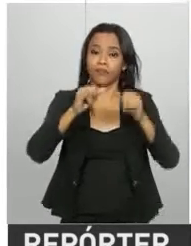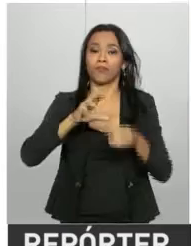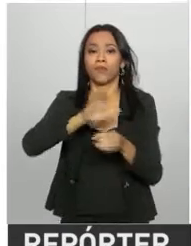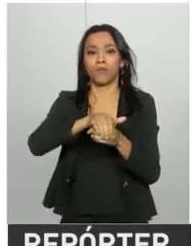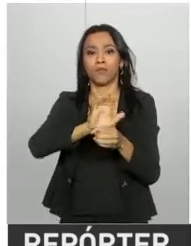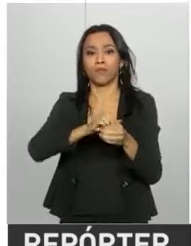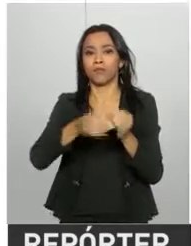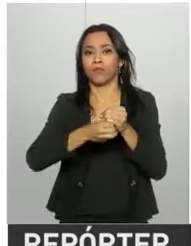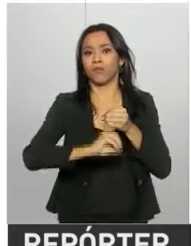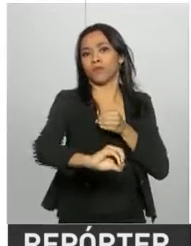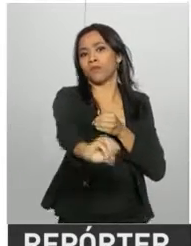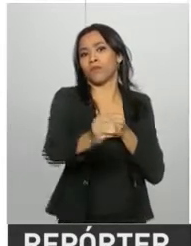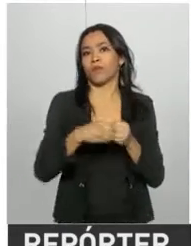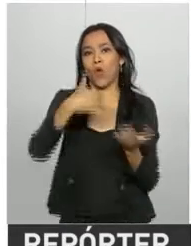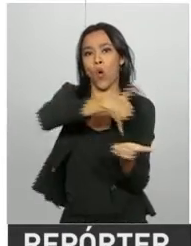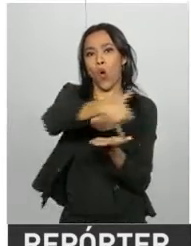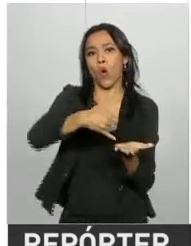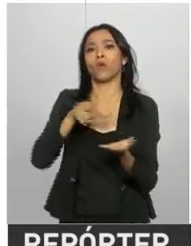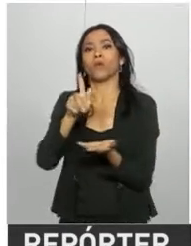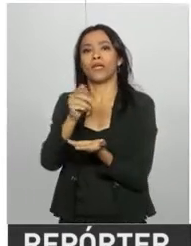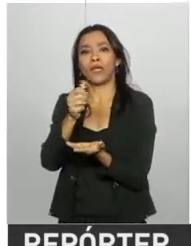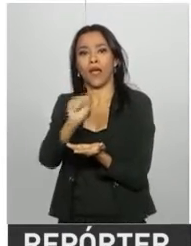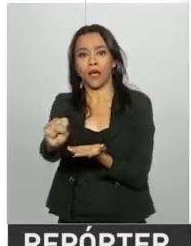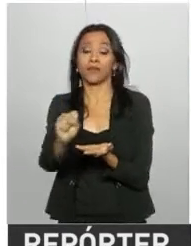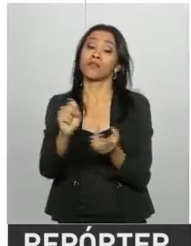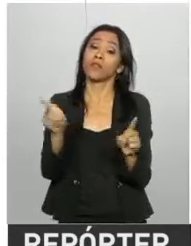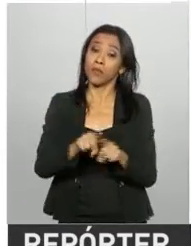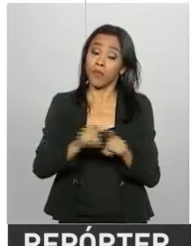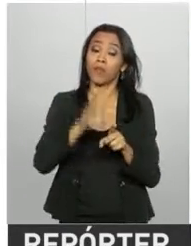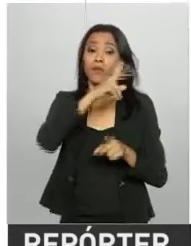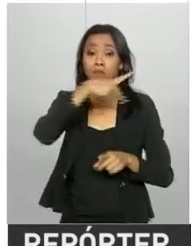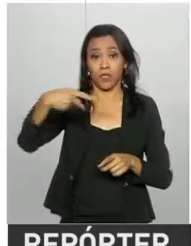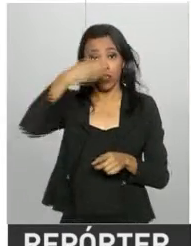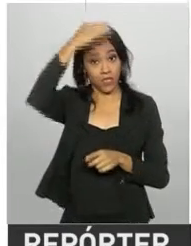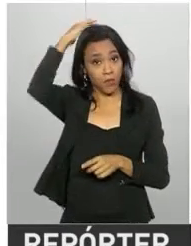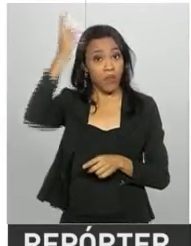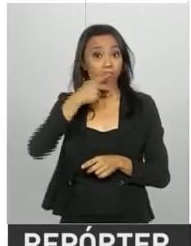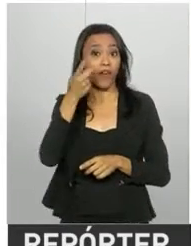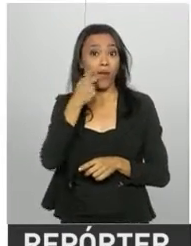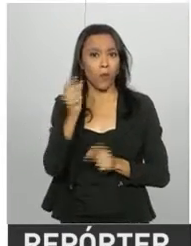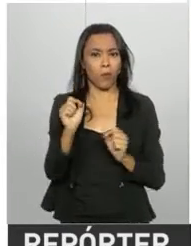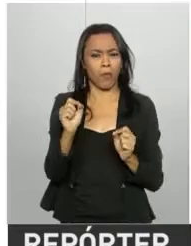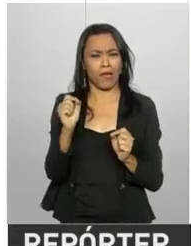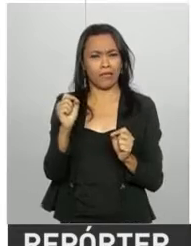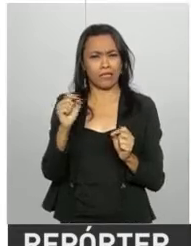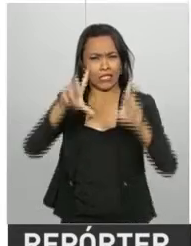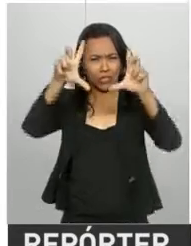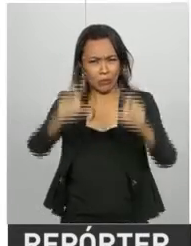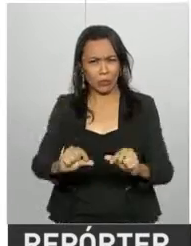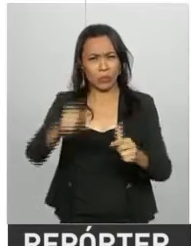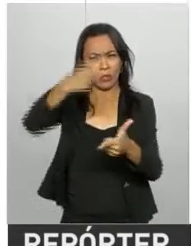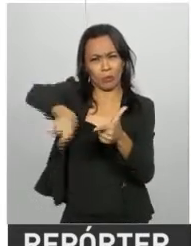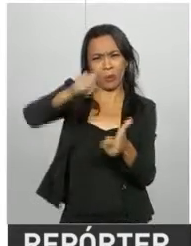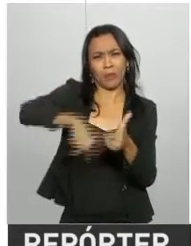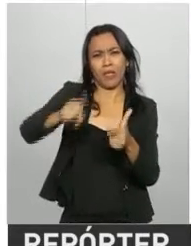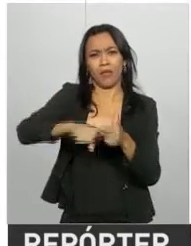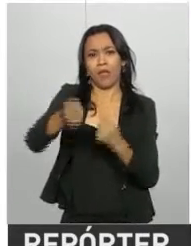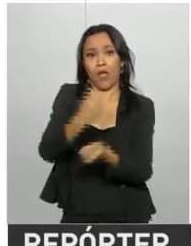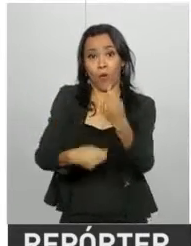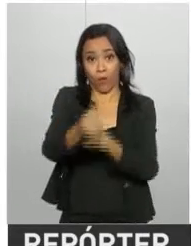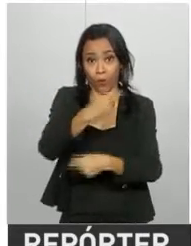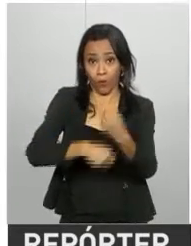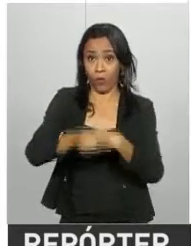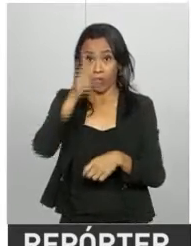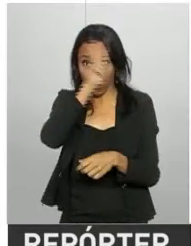saneamento básico, óleo e gás. Michel Temer também destacou que, para enfrentar a mais grave crise econômica da história, o Brasil